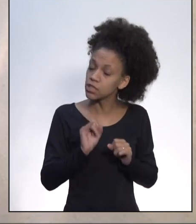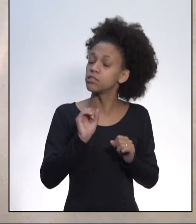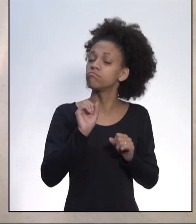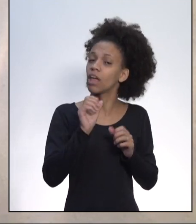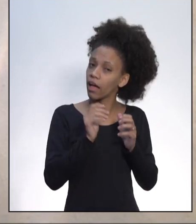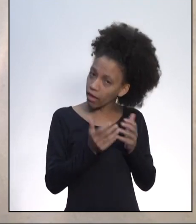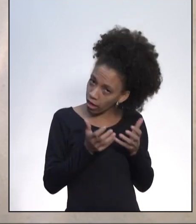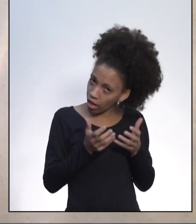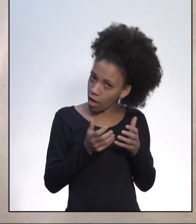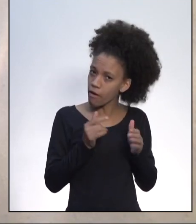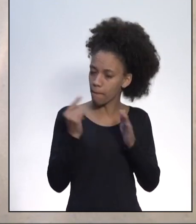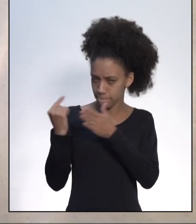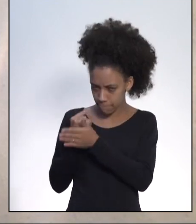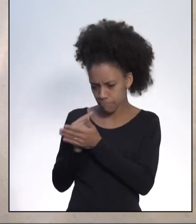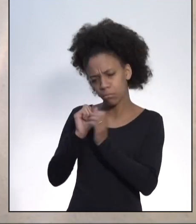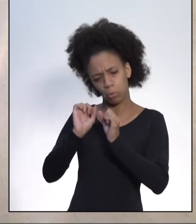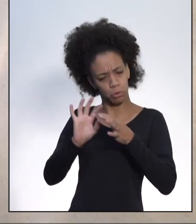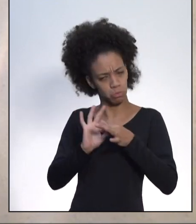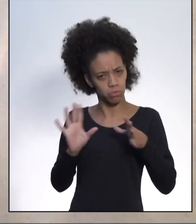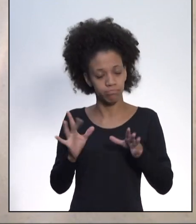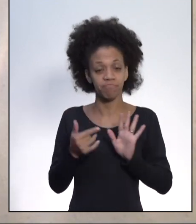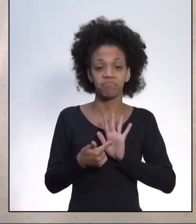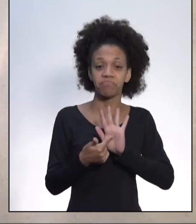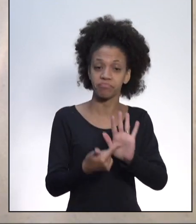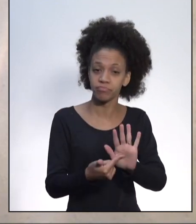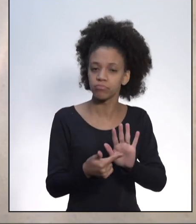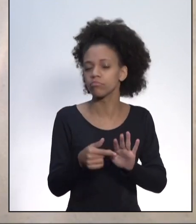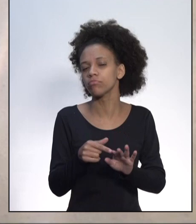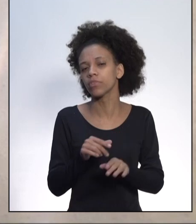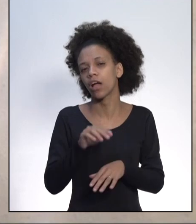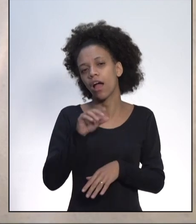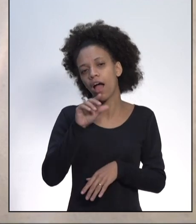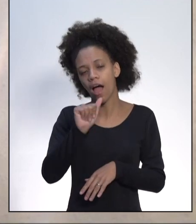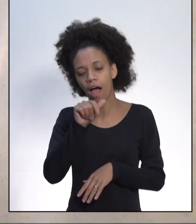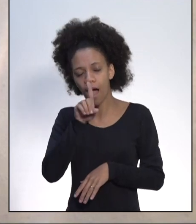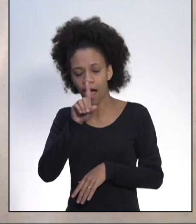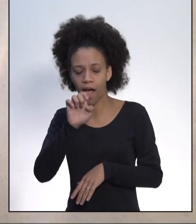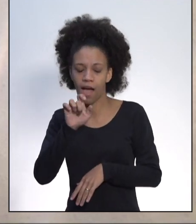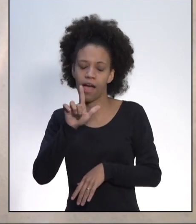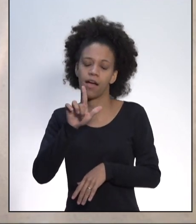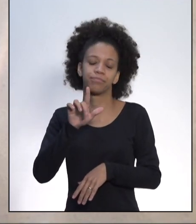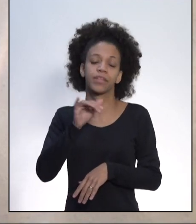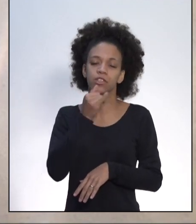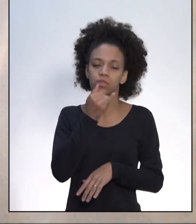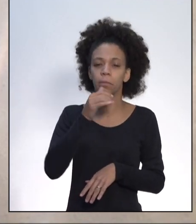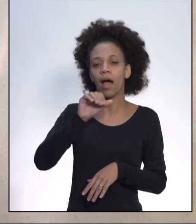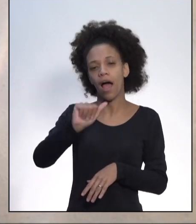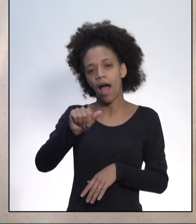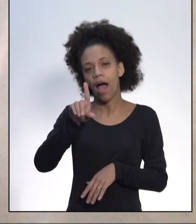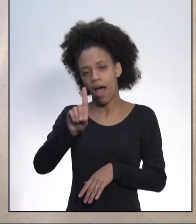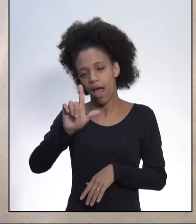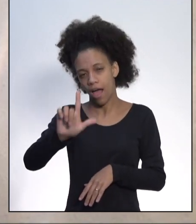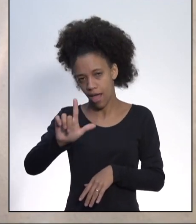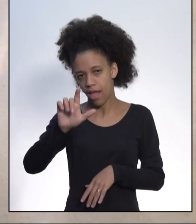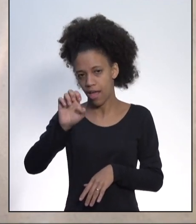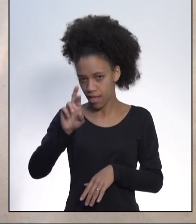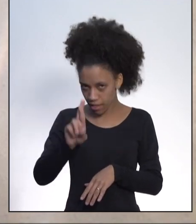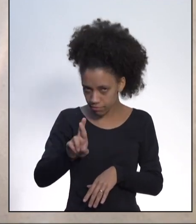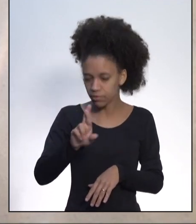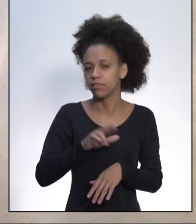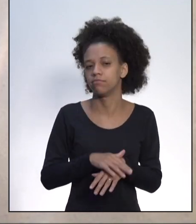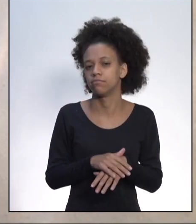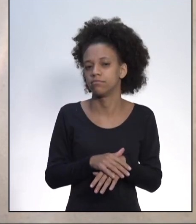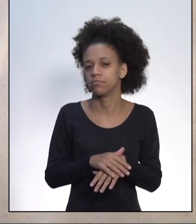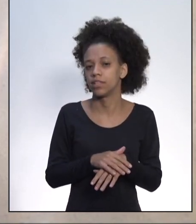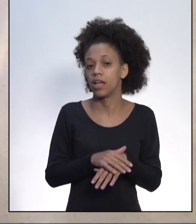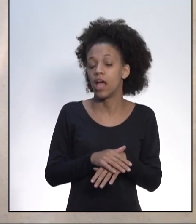perguntas, tá? Eu vou me apresentar. Meu nome, como eu já falei, é Adler Ismerim. Eu sou